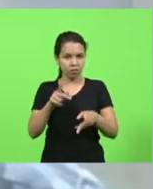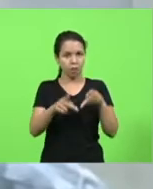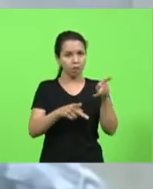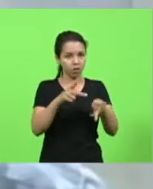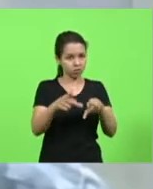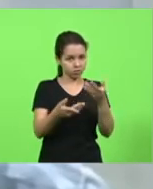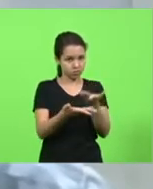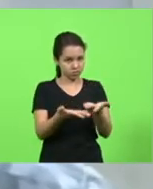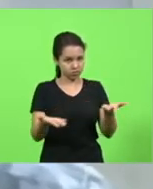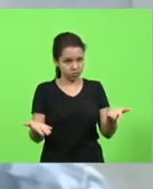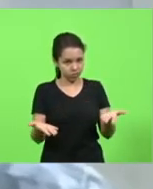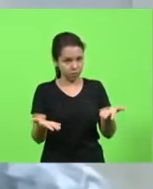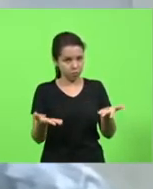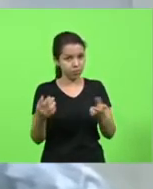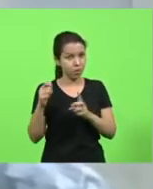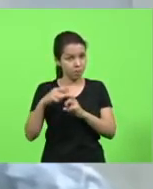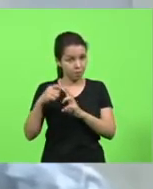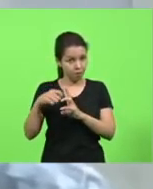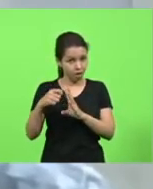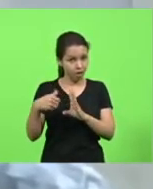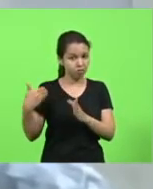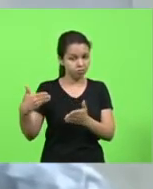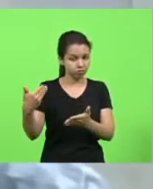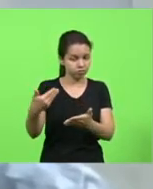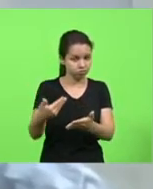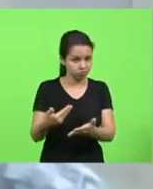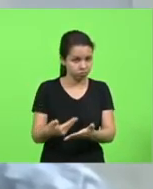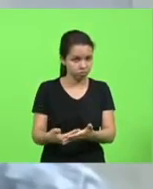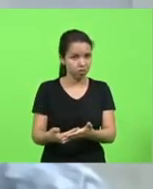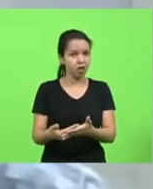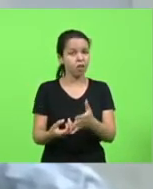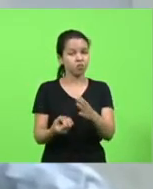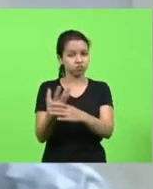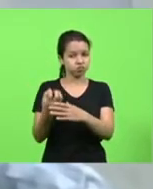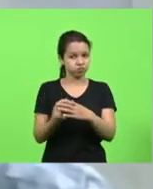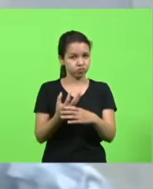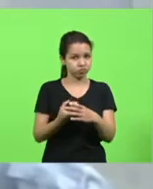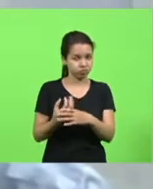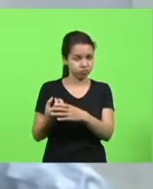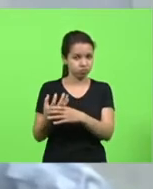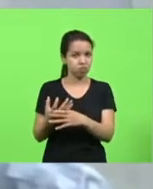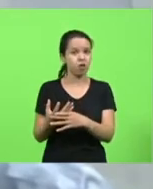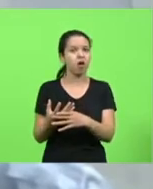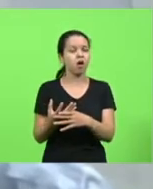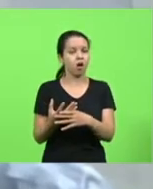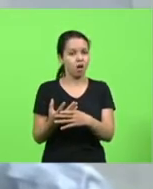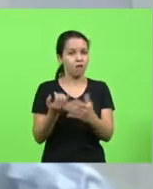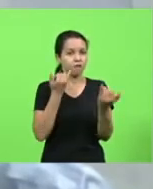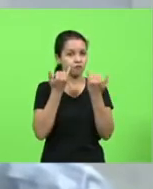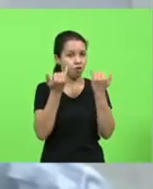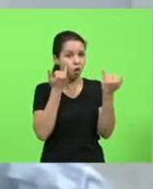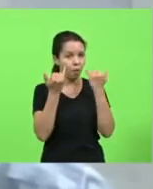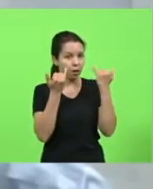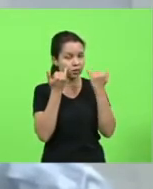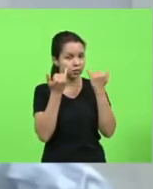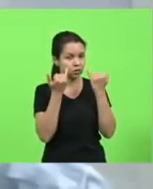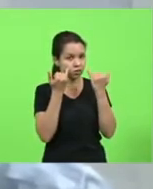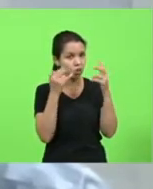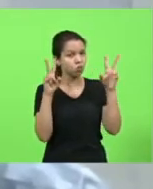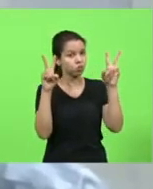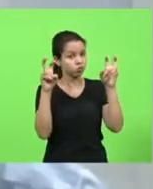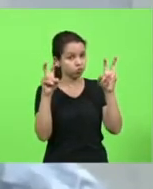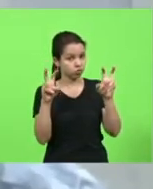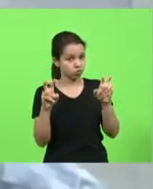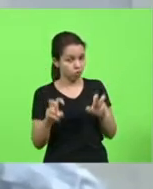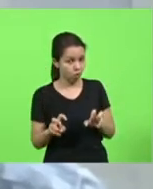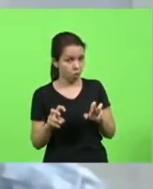Nos últimos meses, foi produzido uma quantidade enorme de conhecimento em relação aos mais variados aspectos